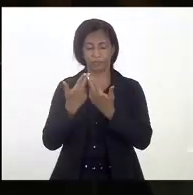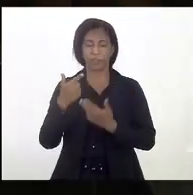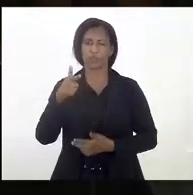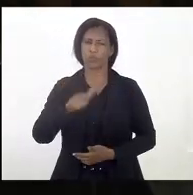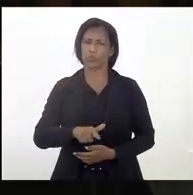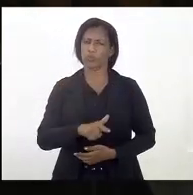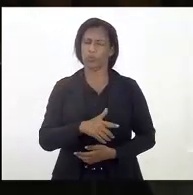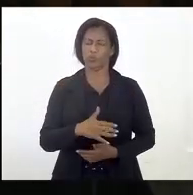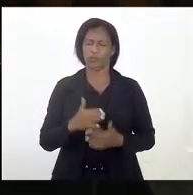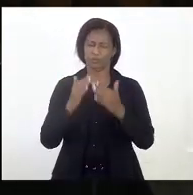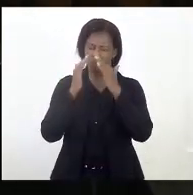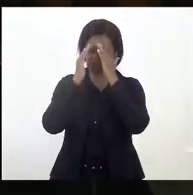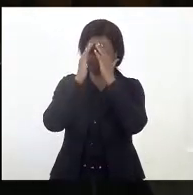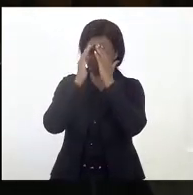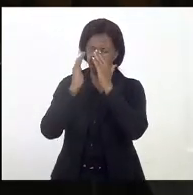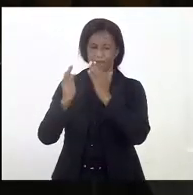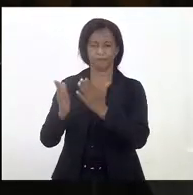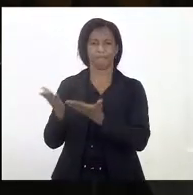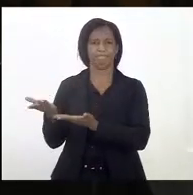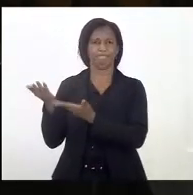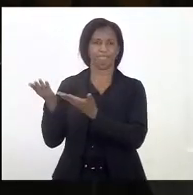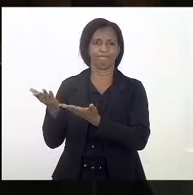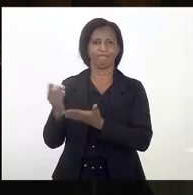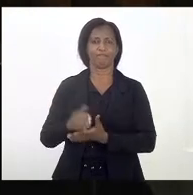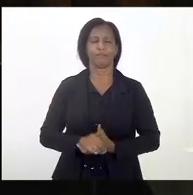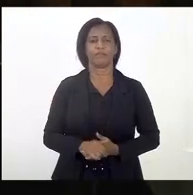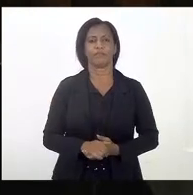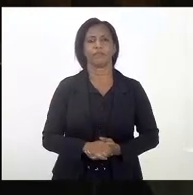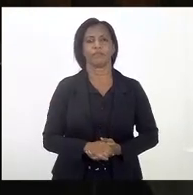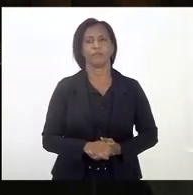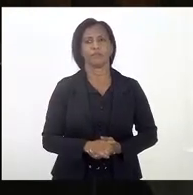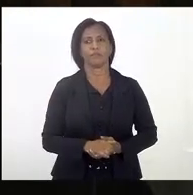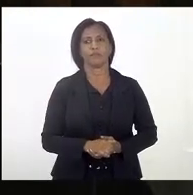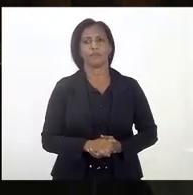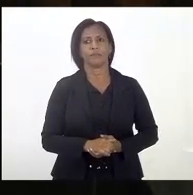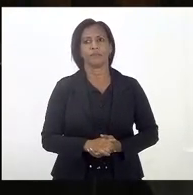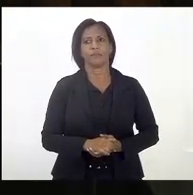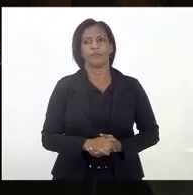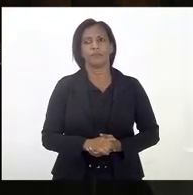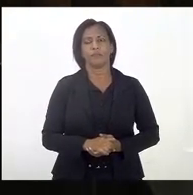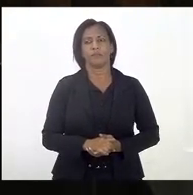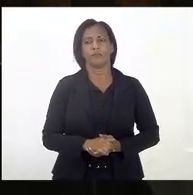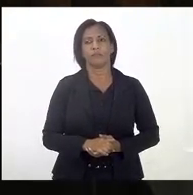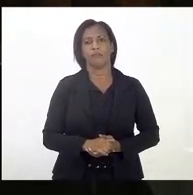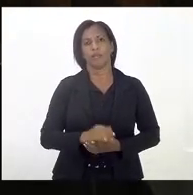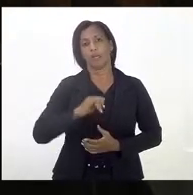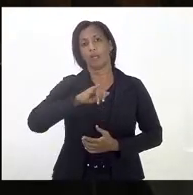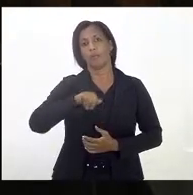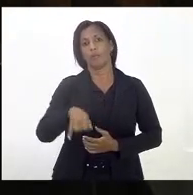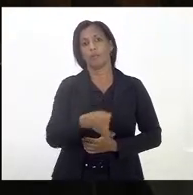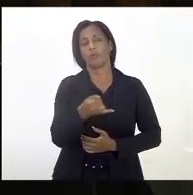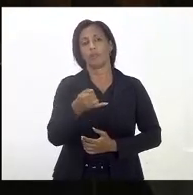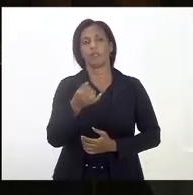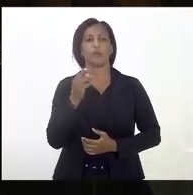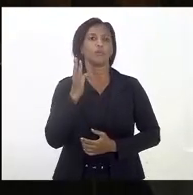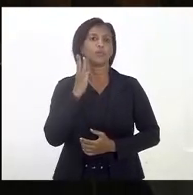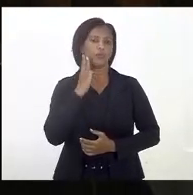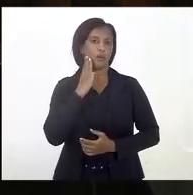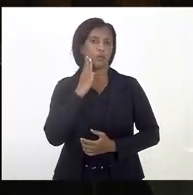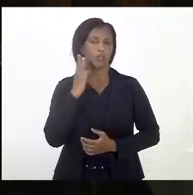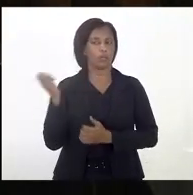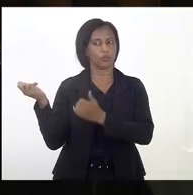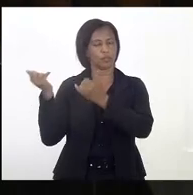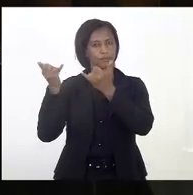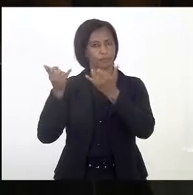uma vez muito amor de a nossa sessão presidida por vossa excelência' aproveitando que o deputado waldeck trouxe à tona aqui